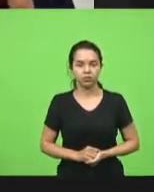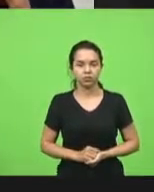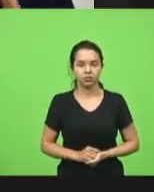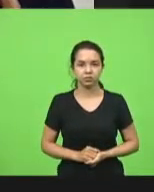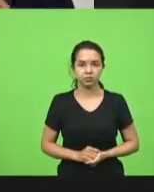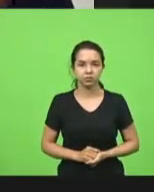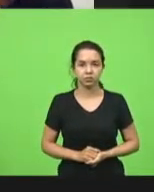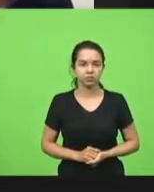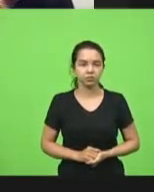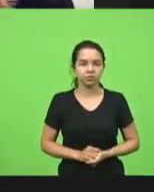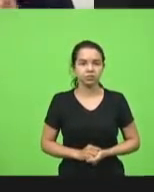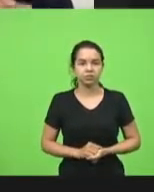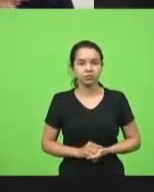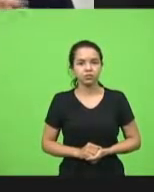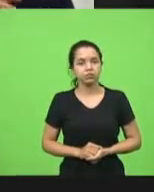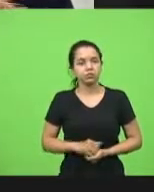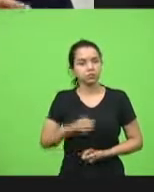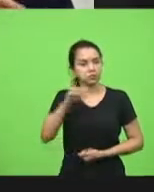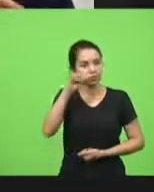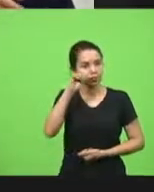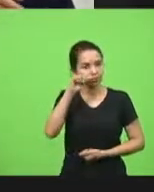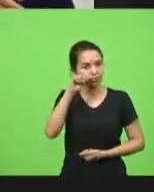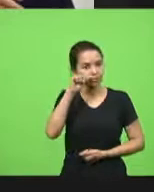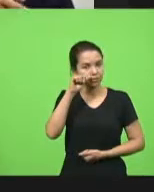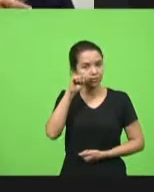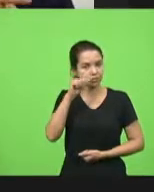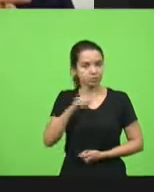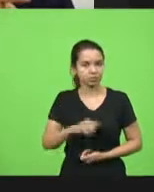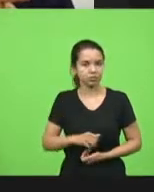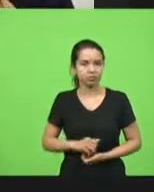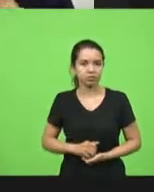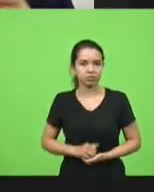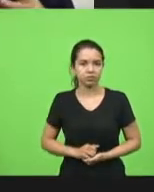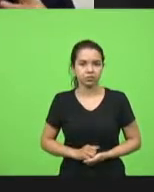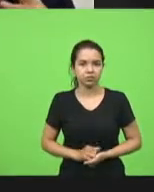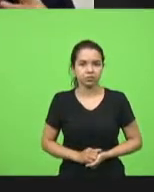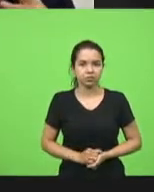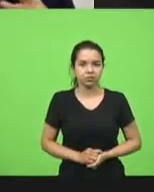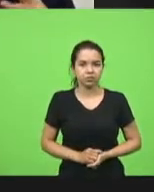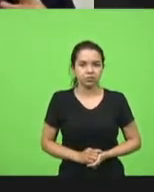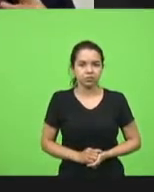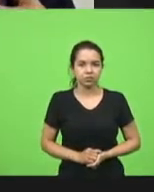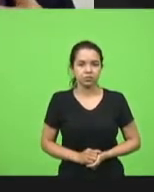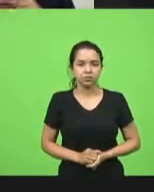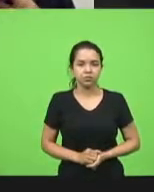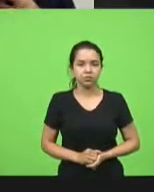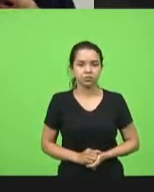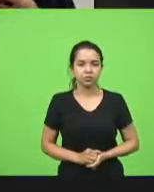Ana Campagnolo. Apenas para tirar uma dúvida, presidente, esse não é um projeto autorizativo?